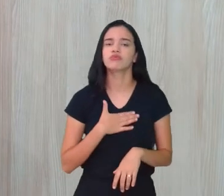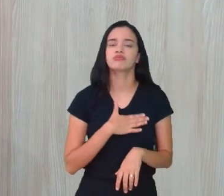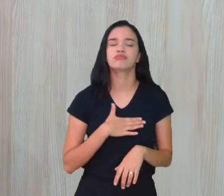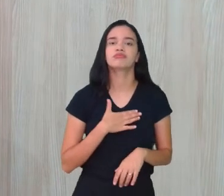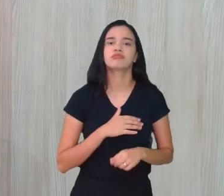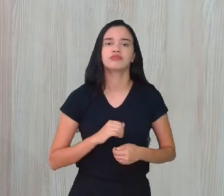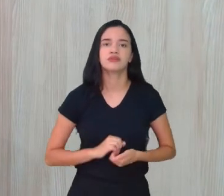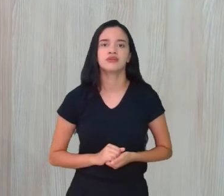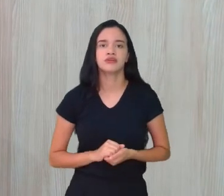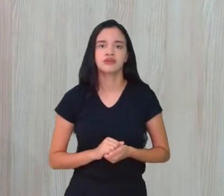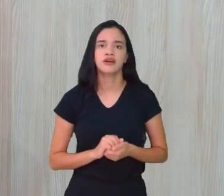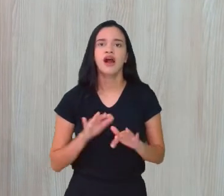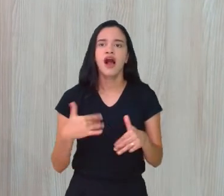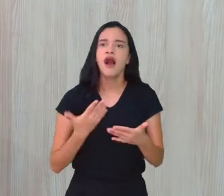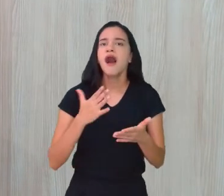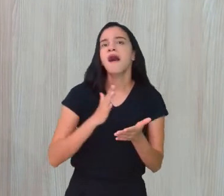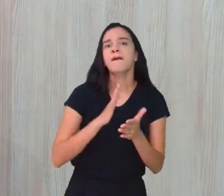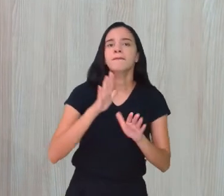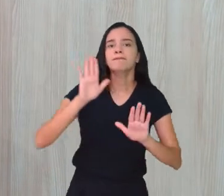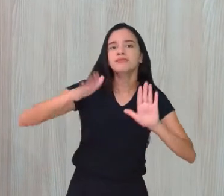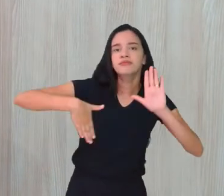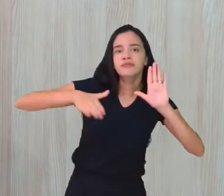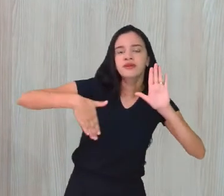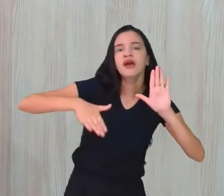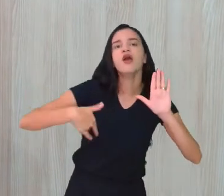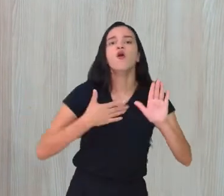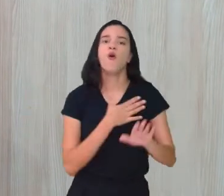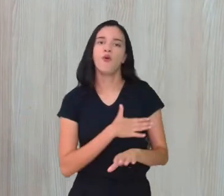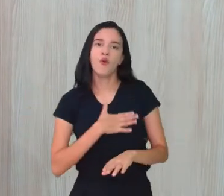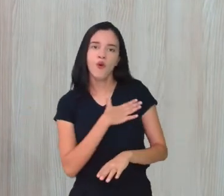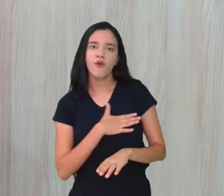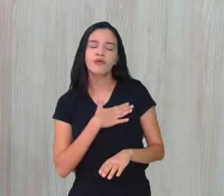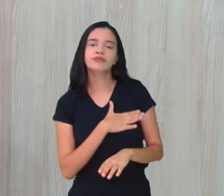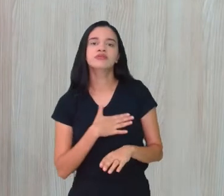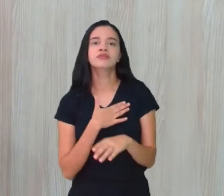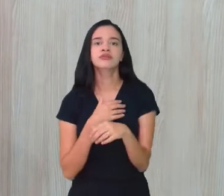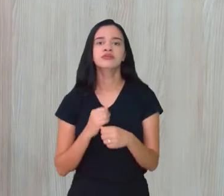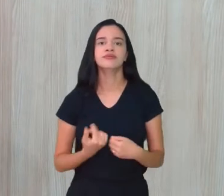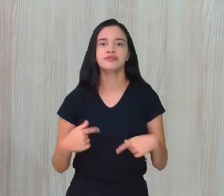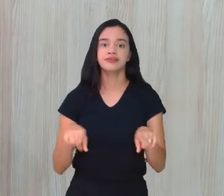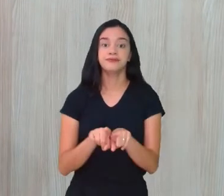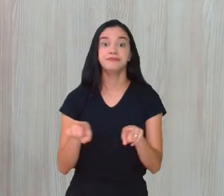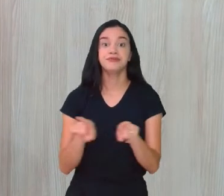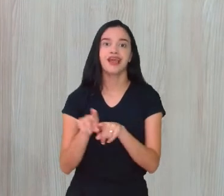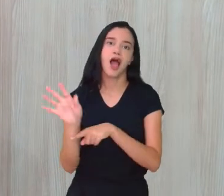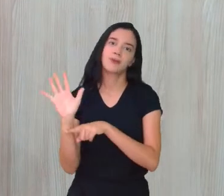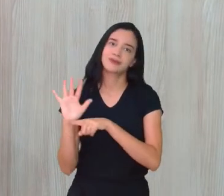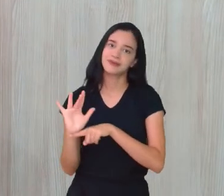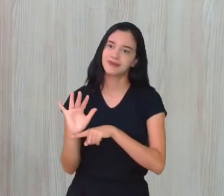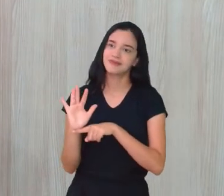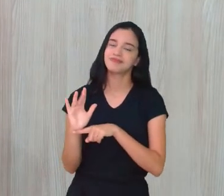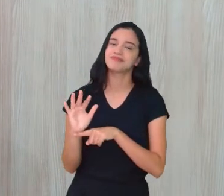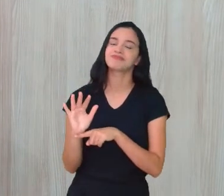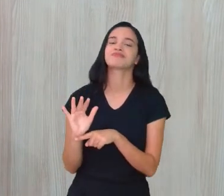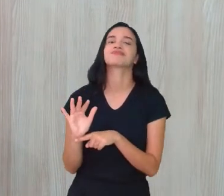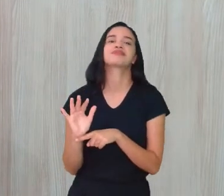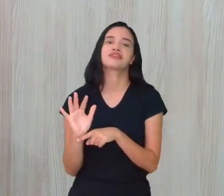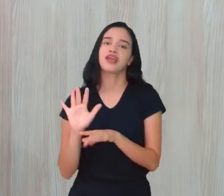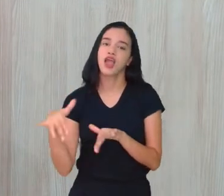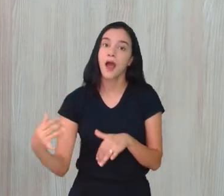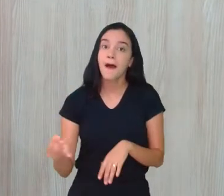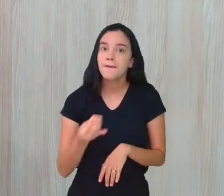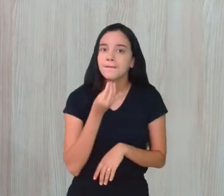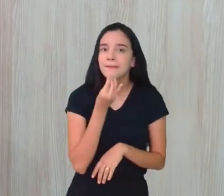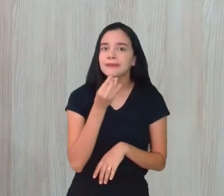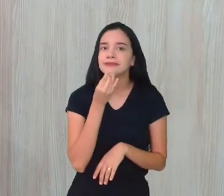ir, né? A praia, gosto Olha aí, ó. de ir ao cinema. Opa! Inclusive